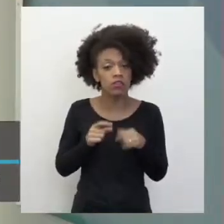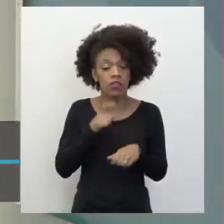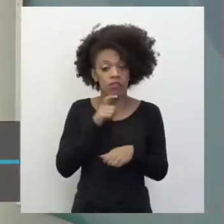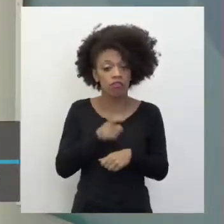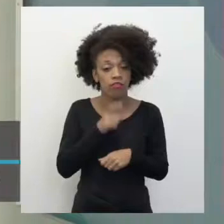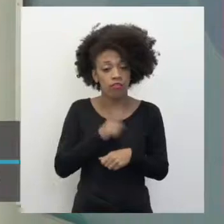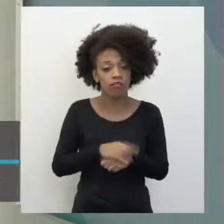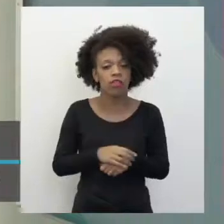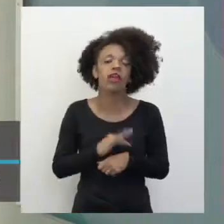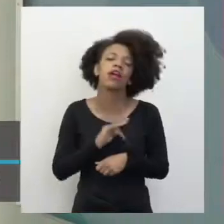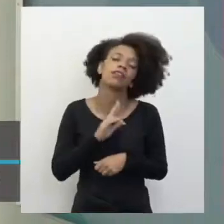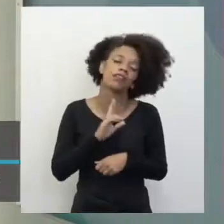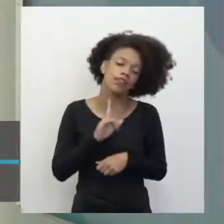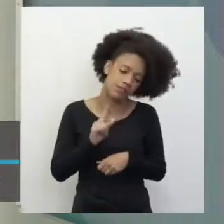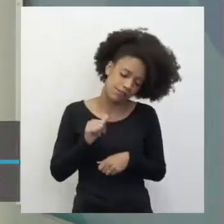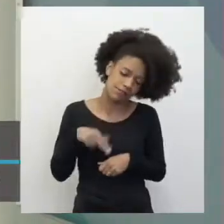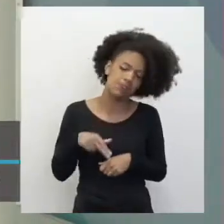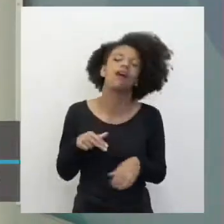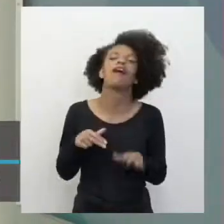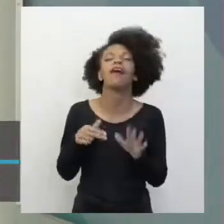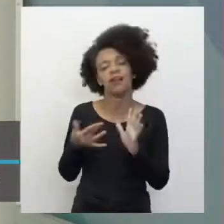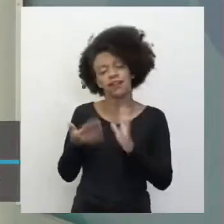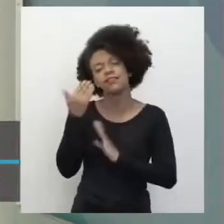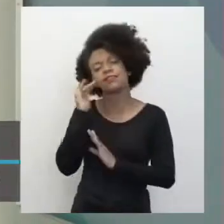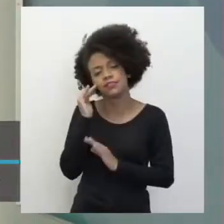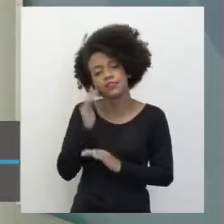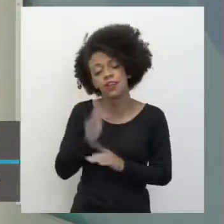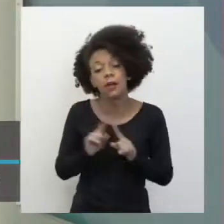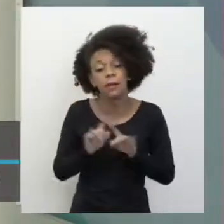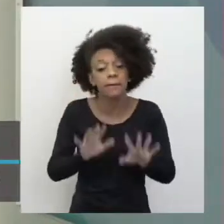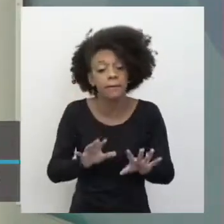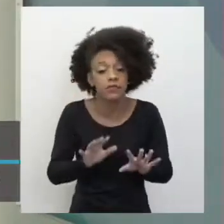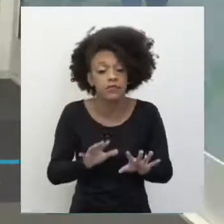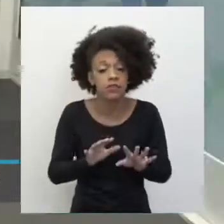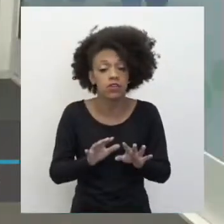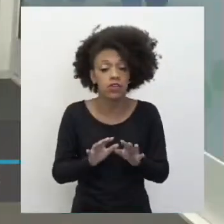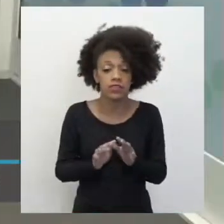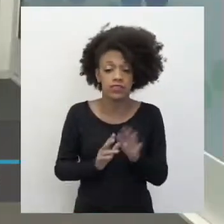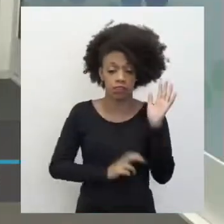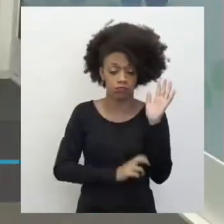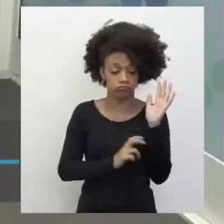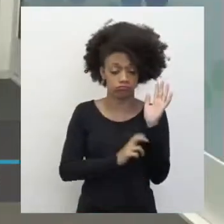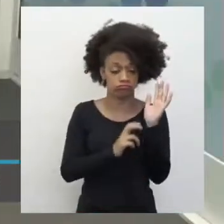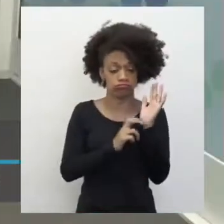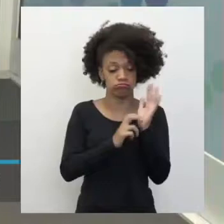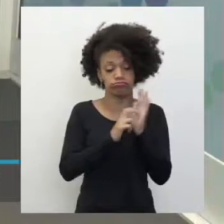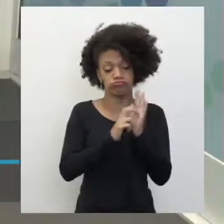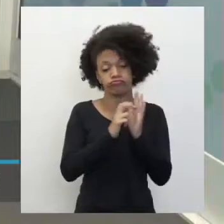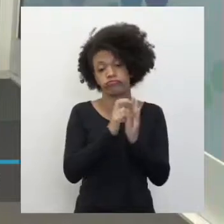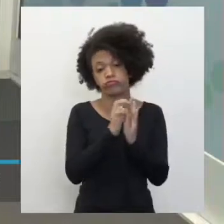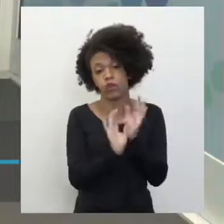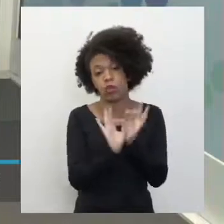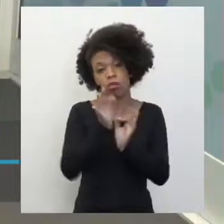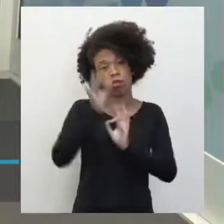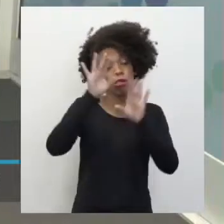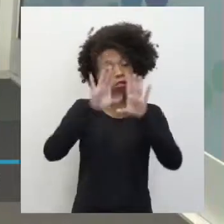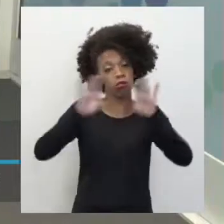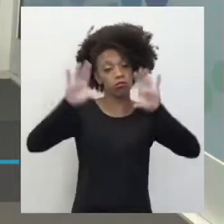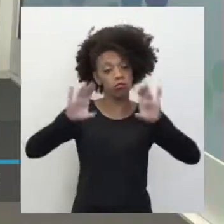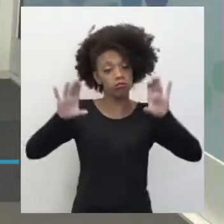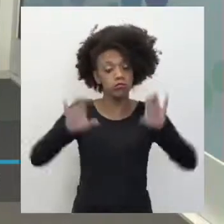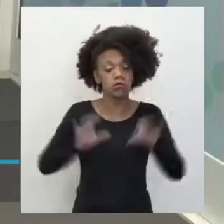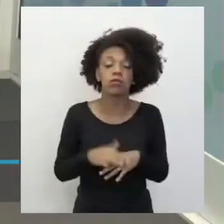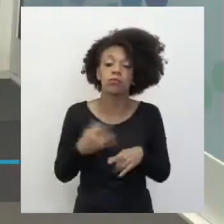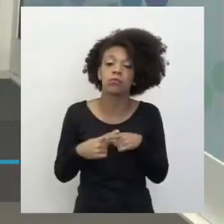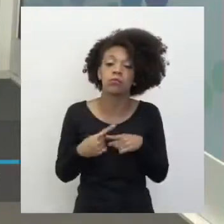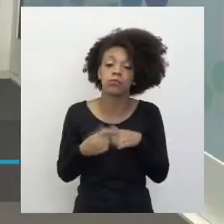Tarzan. Ah, tá, Tarzan. Mas assim... Mas ia até o céu, né? Ia até o céu. Porque